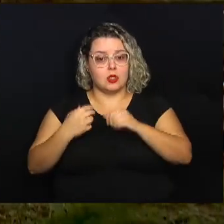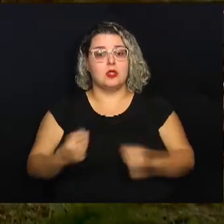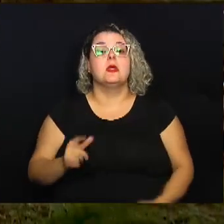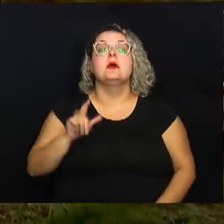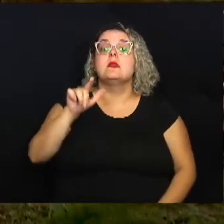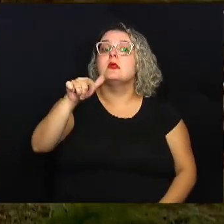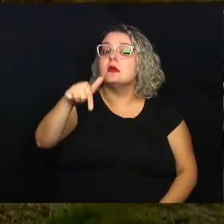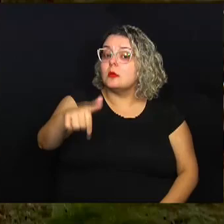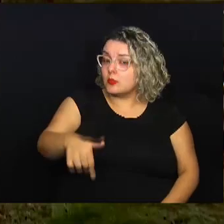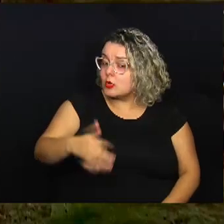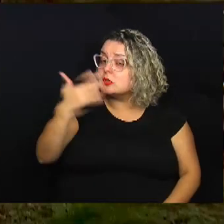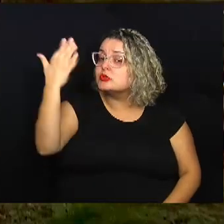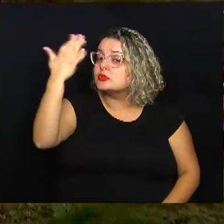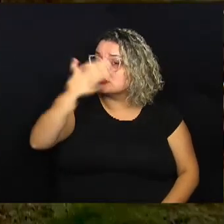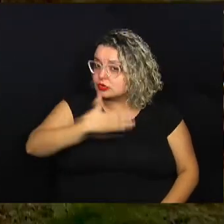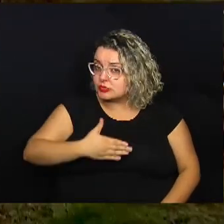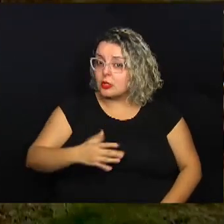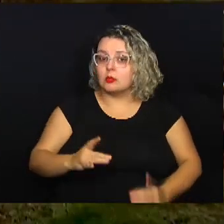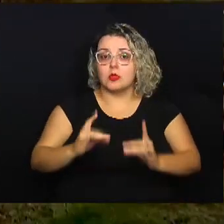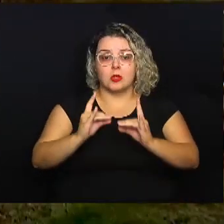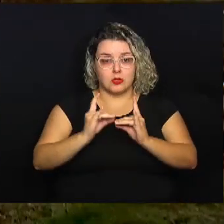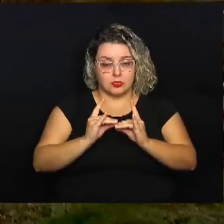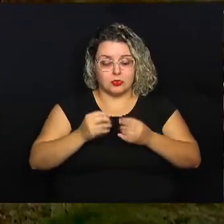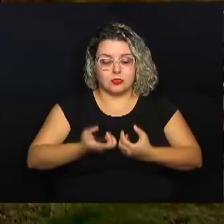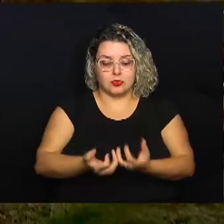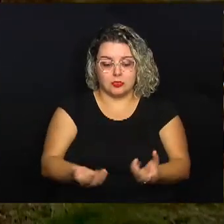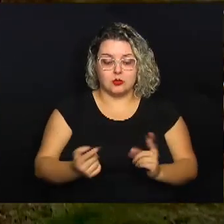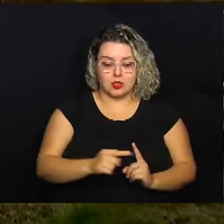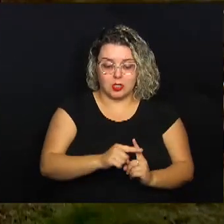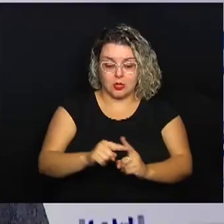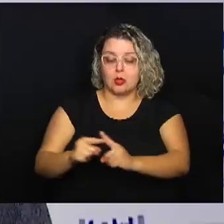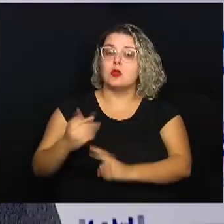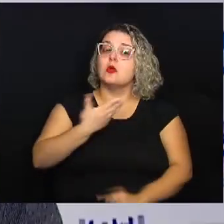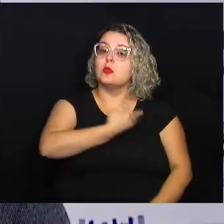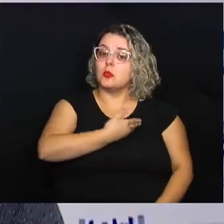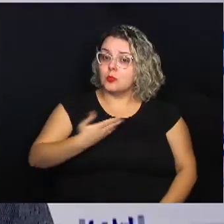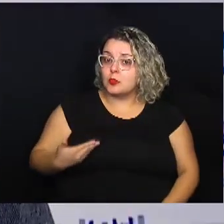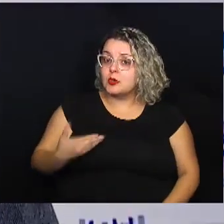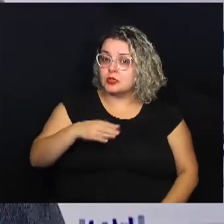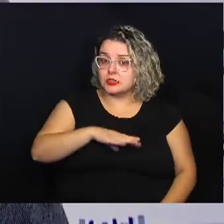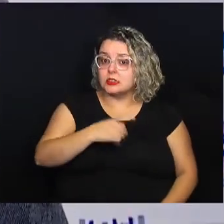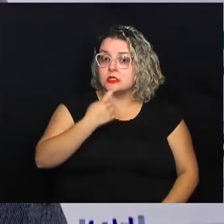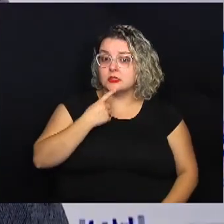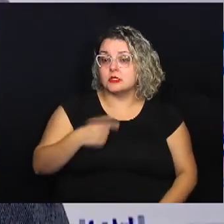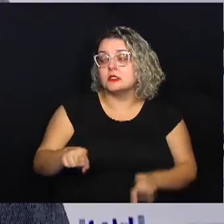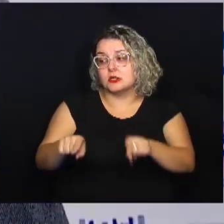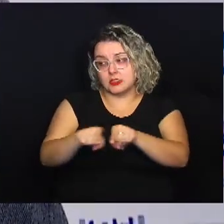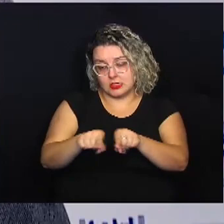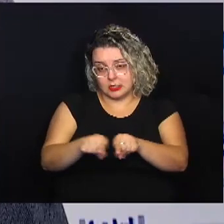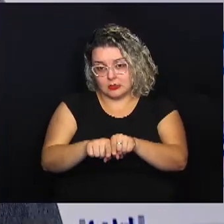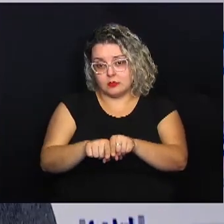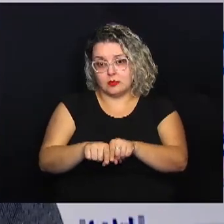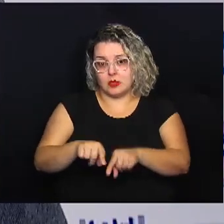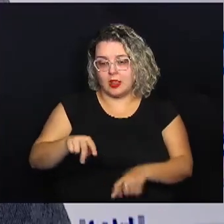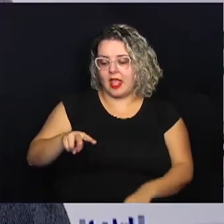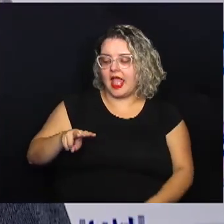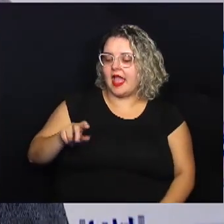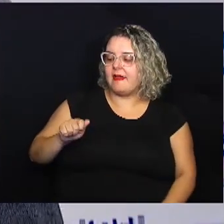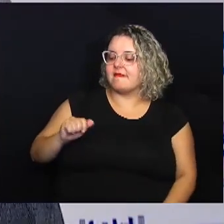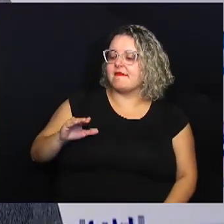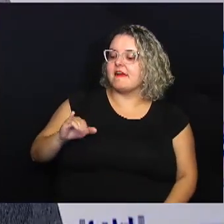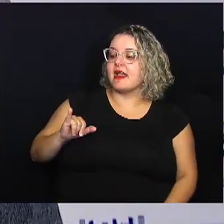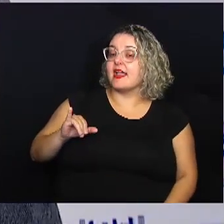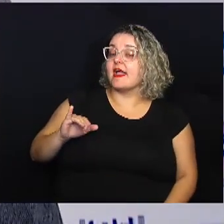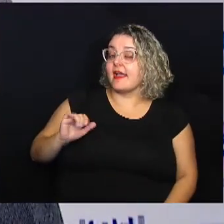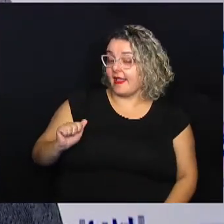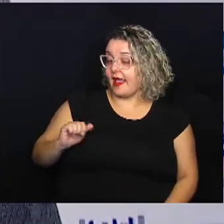da comprovação para sepultamentos em cemitérios públicos em Campinas. Inclusive a vacácio legis que a gente